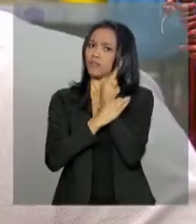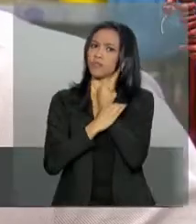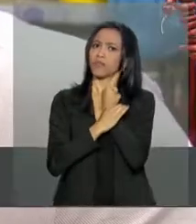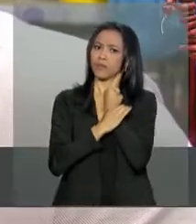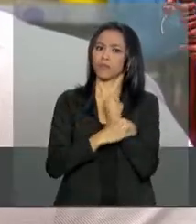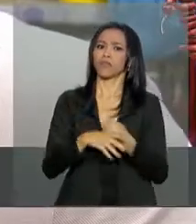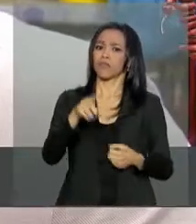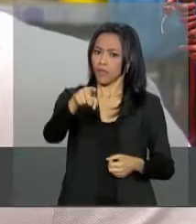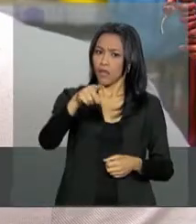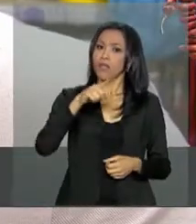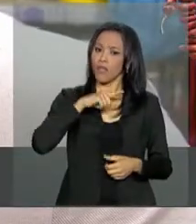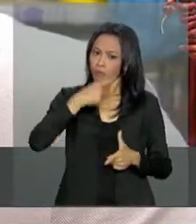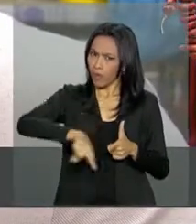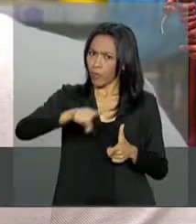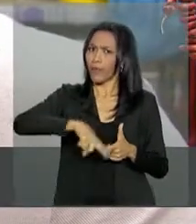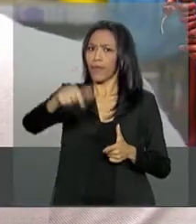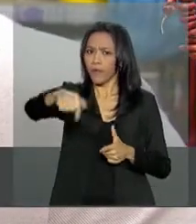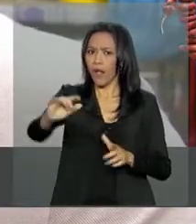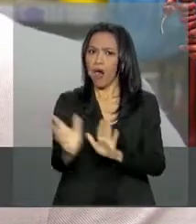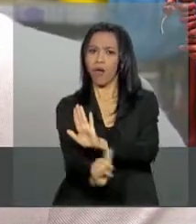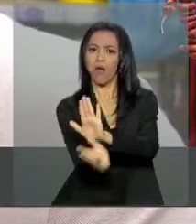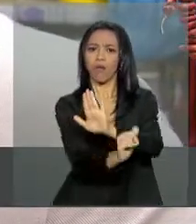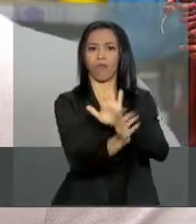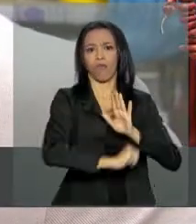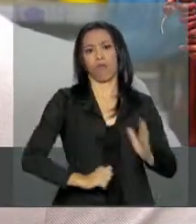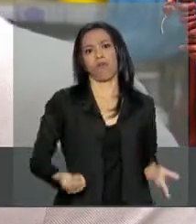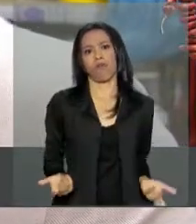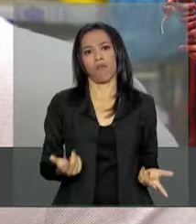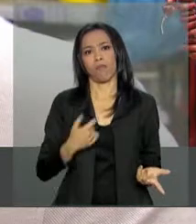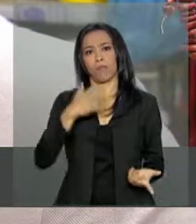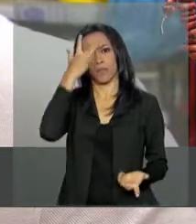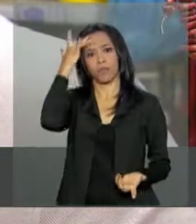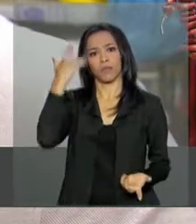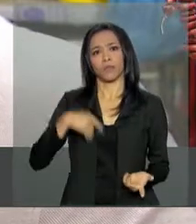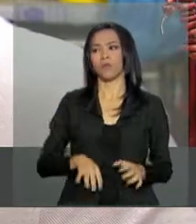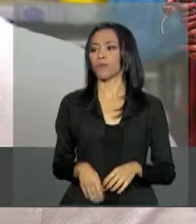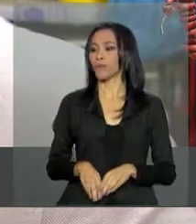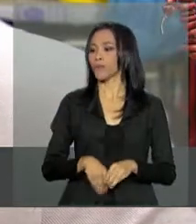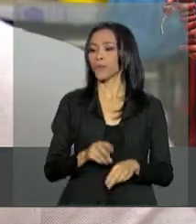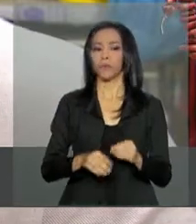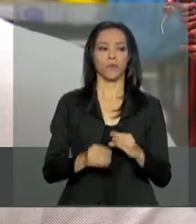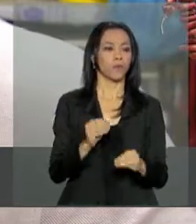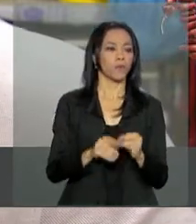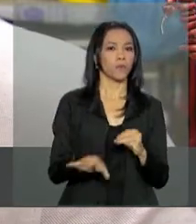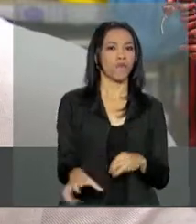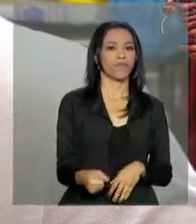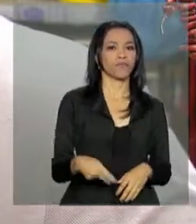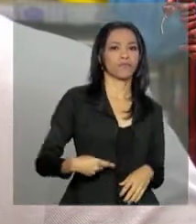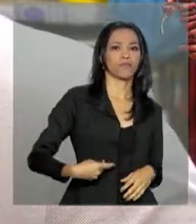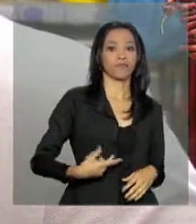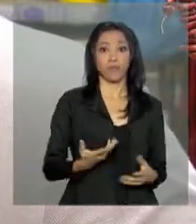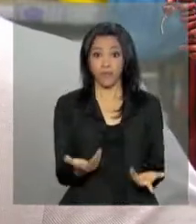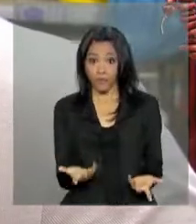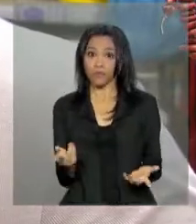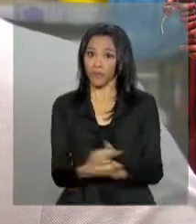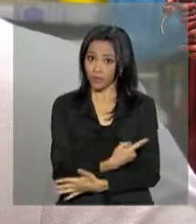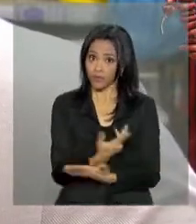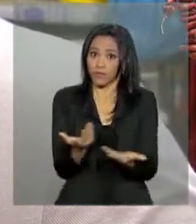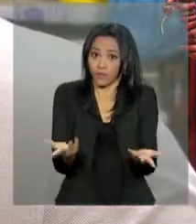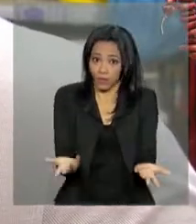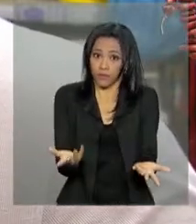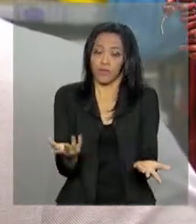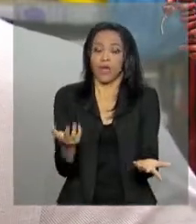estávamos com problema de roubo aqui, de saídinha de banco e tal. Assim que ficou montada essa segunda companhia ao lado do